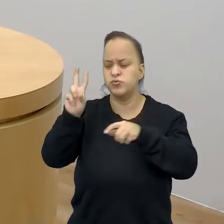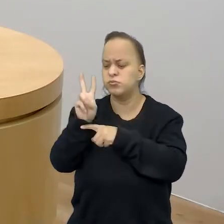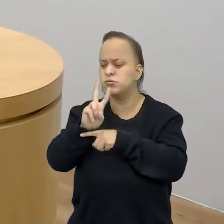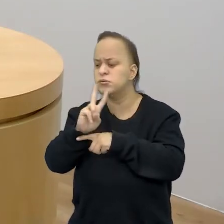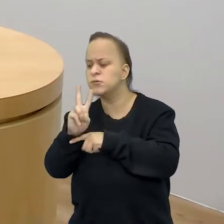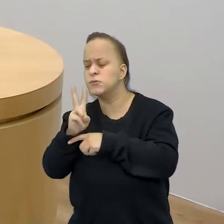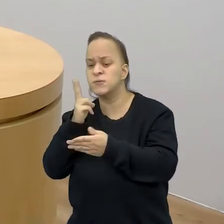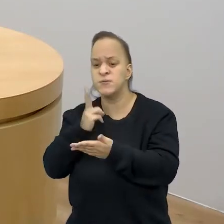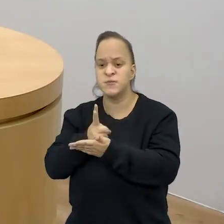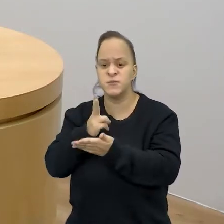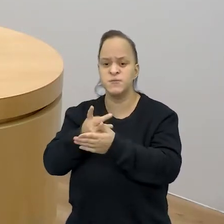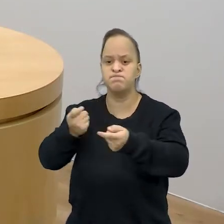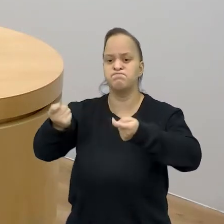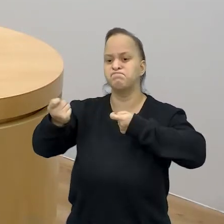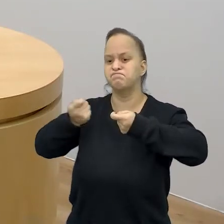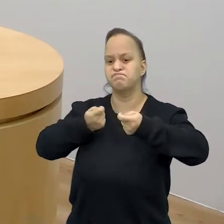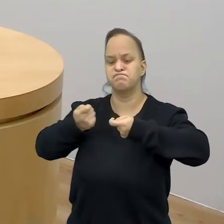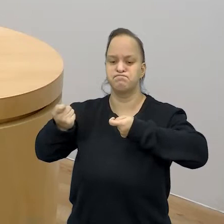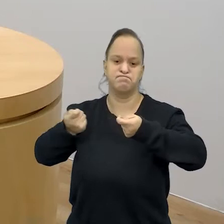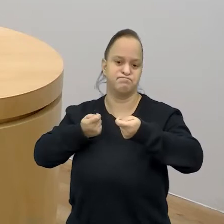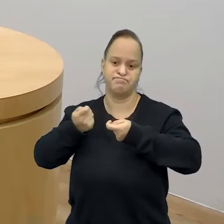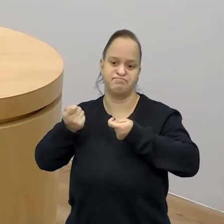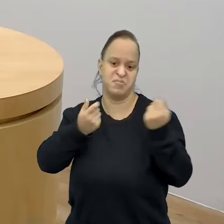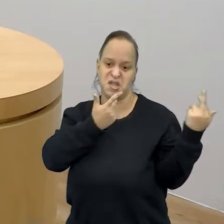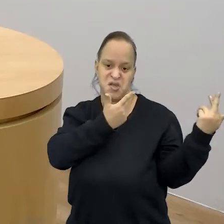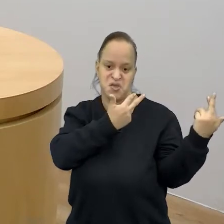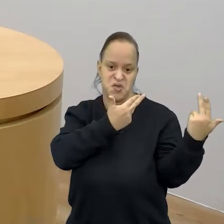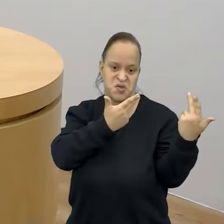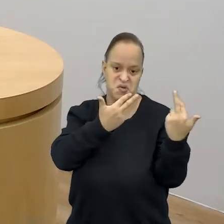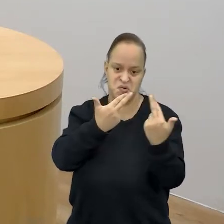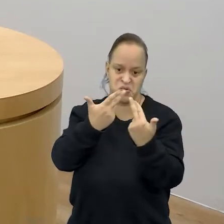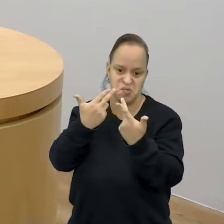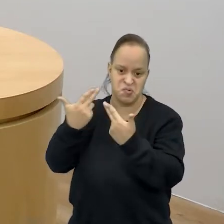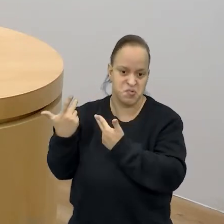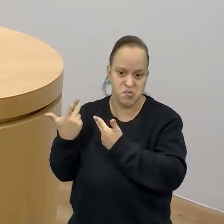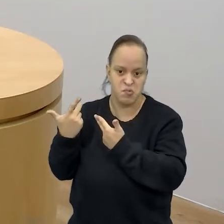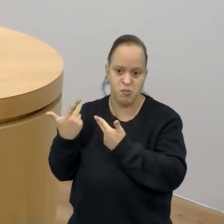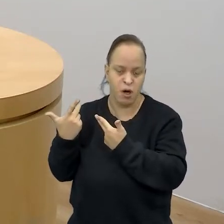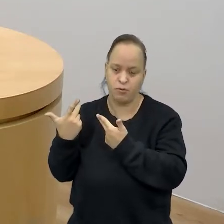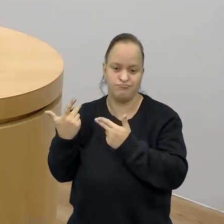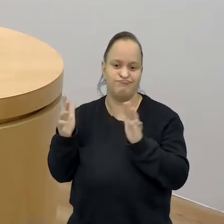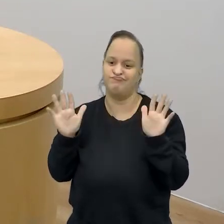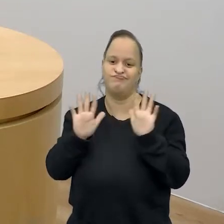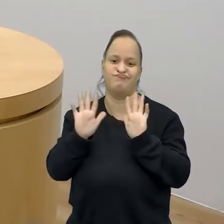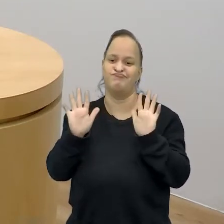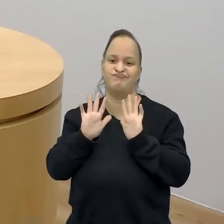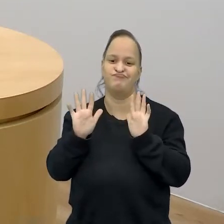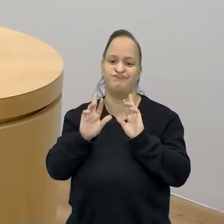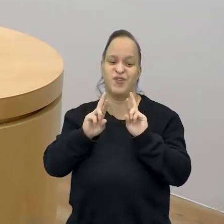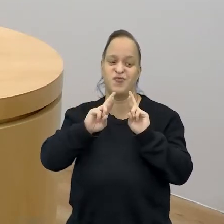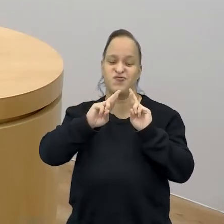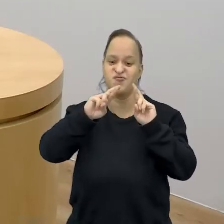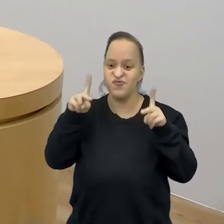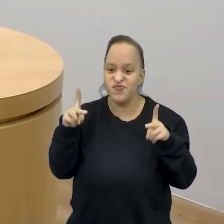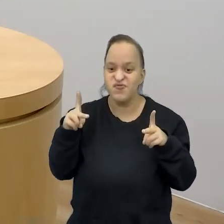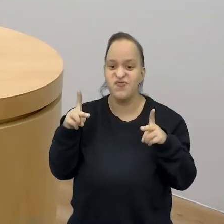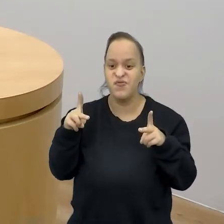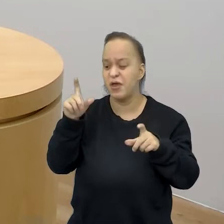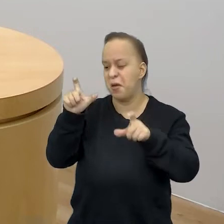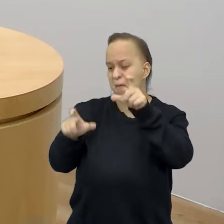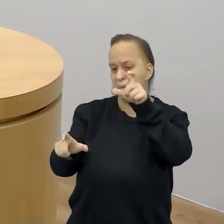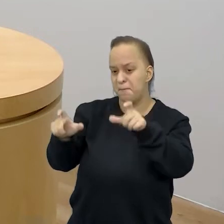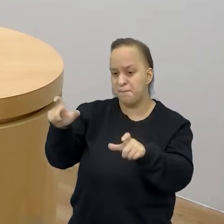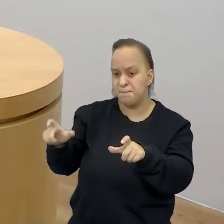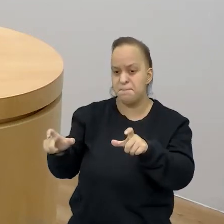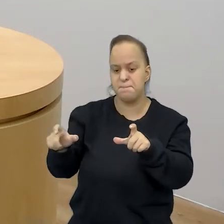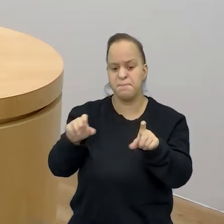reguladora não se aplica da mesma forma e nem com a mesma intensidade para todos os indivíduos e nem para todas as